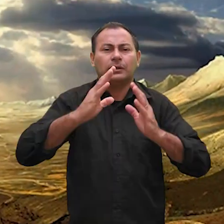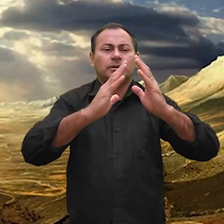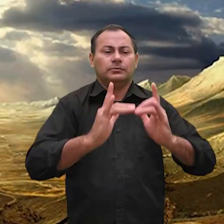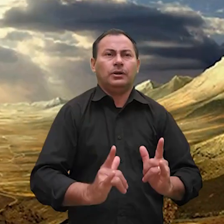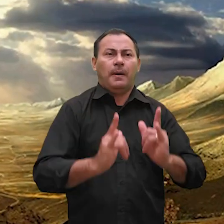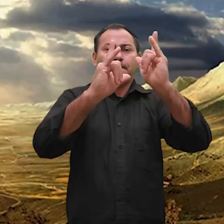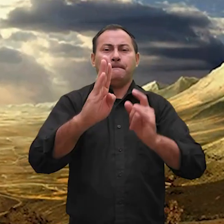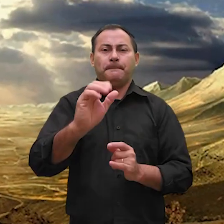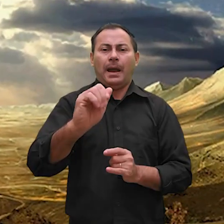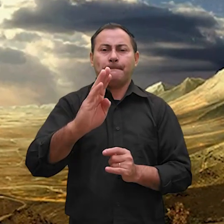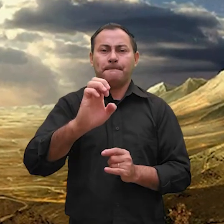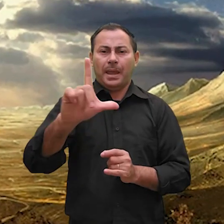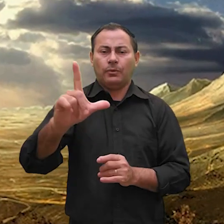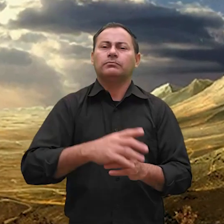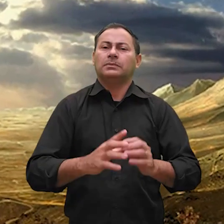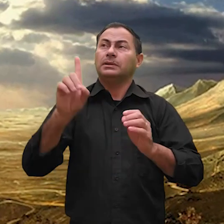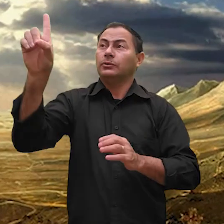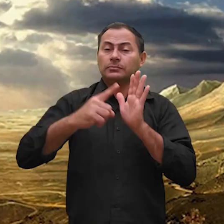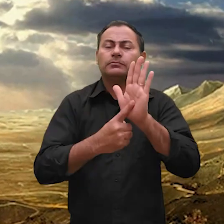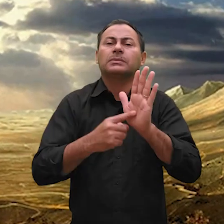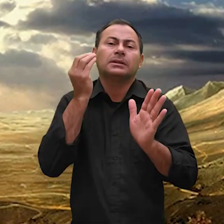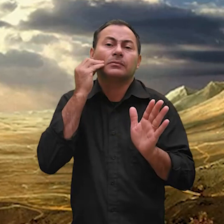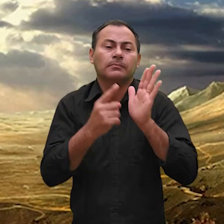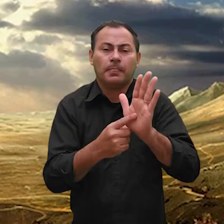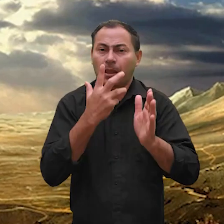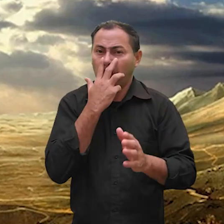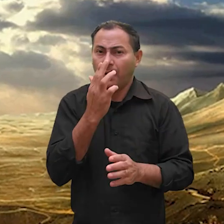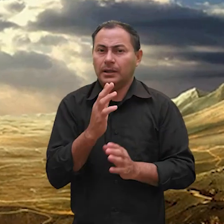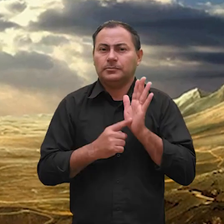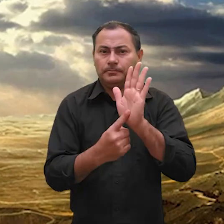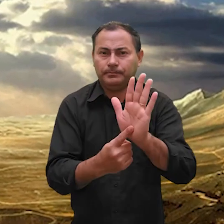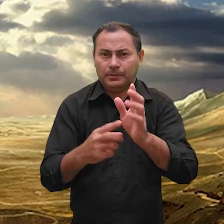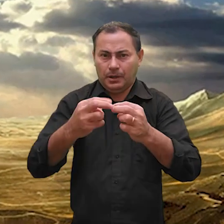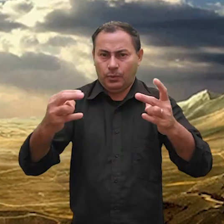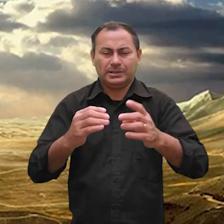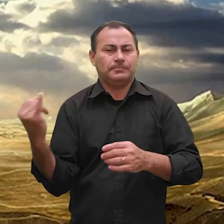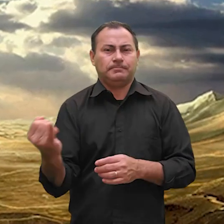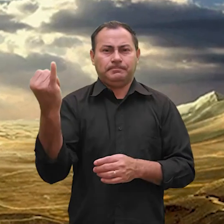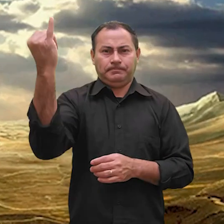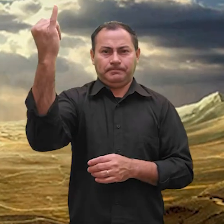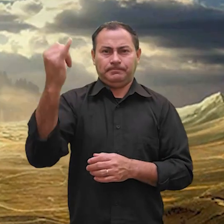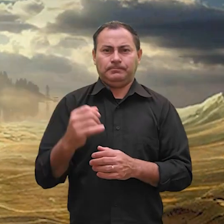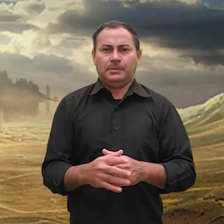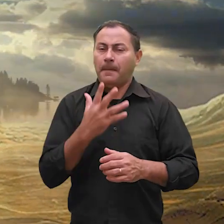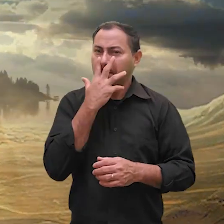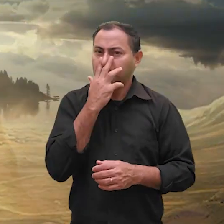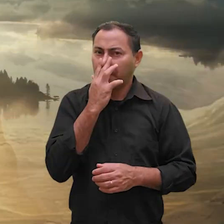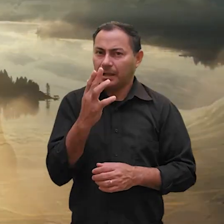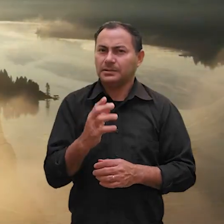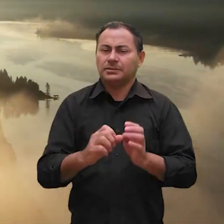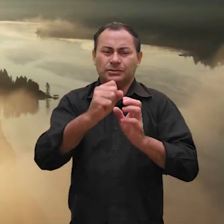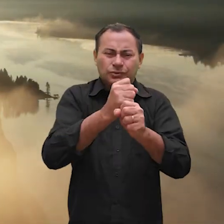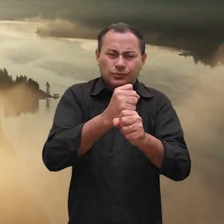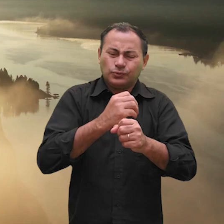da Torre de Babel. O que Deus está tentando nos mostrar? Acho que Ele está nos mostrando algo muito significativo. Parece